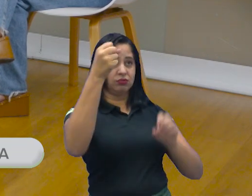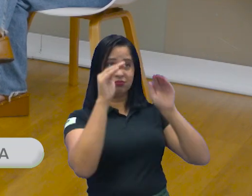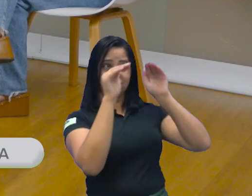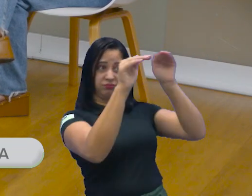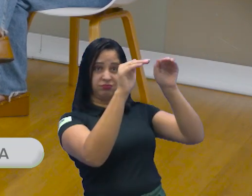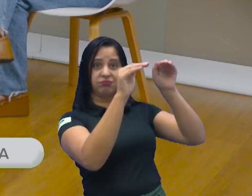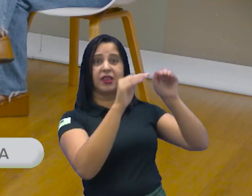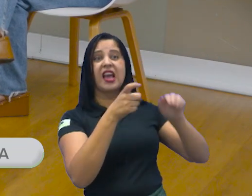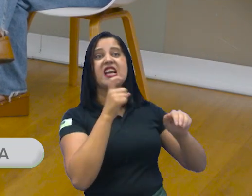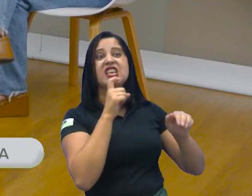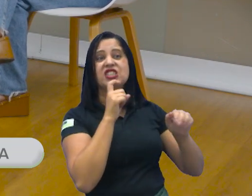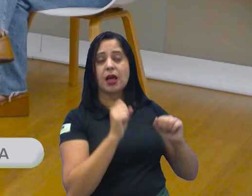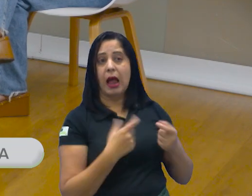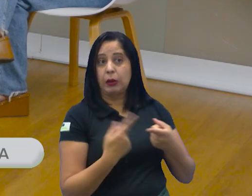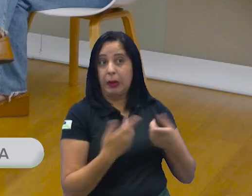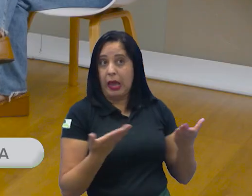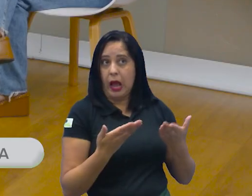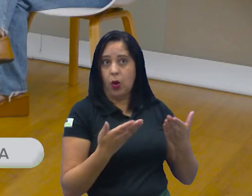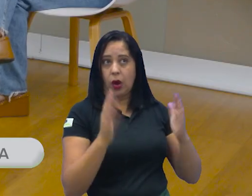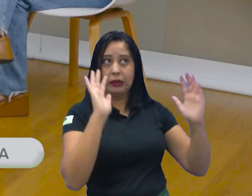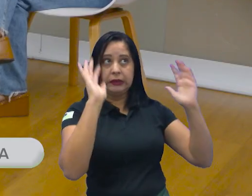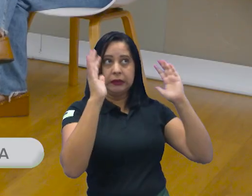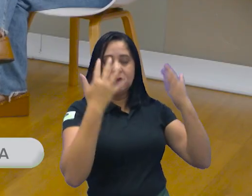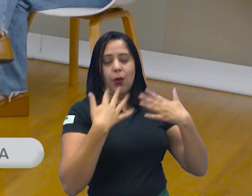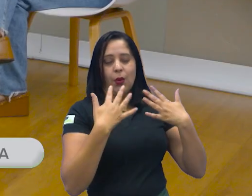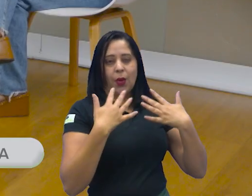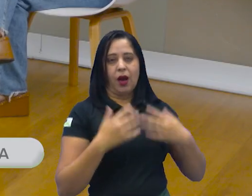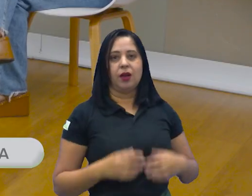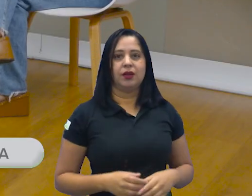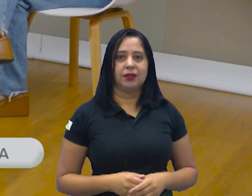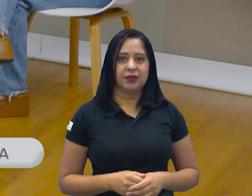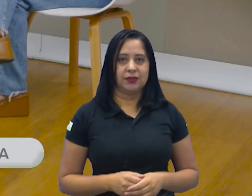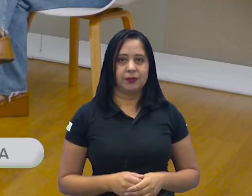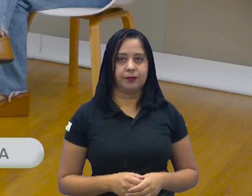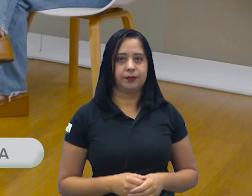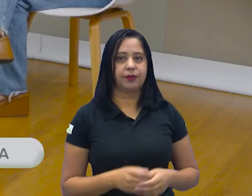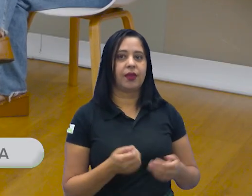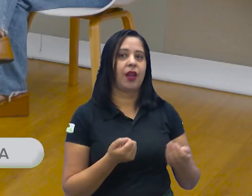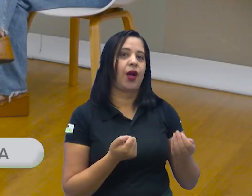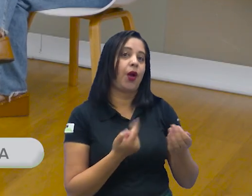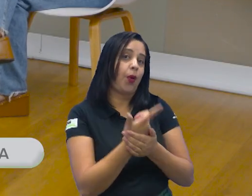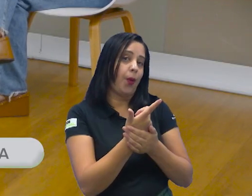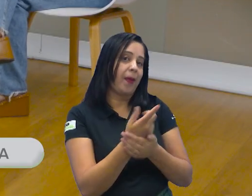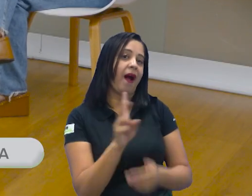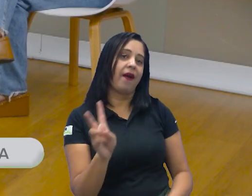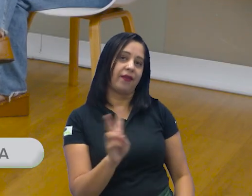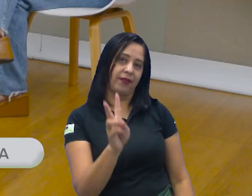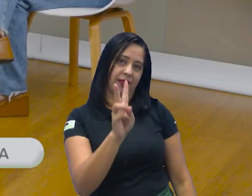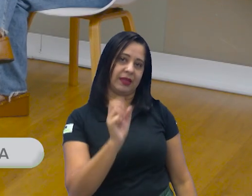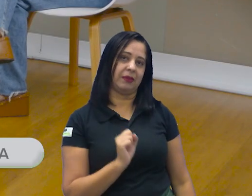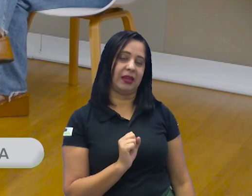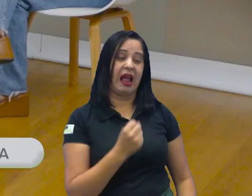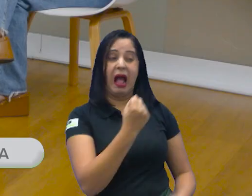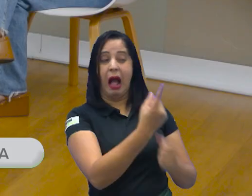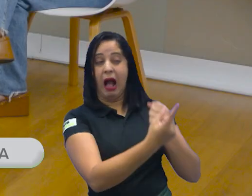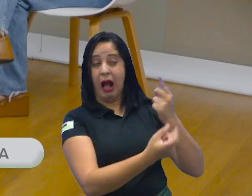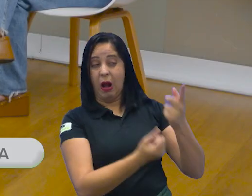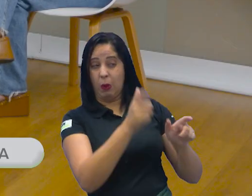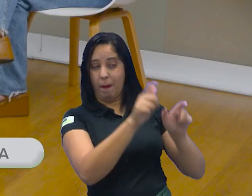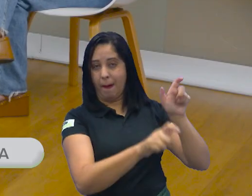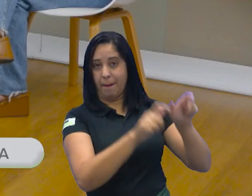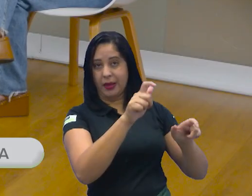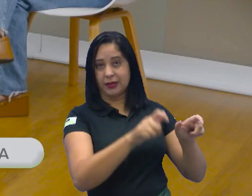Nesses dias quentes, né? Vamos lá para a próxima dica. Lá. Comprar aquele suplemento. Algumas pessoas têm essa opção de